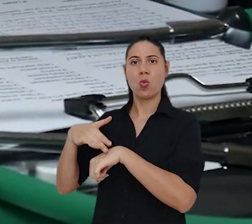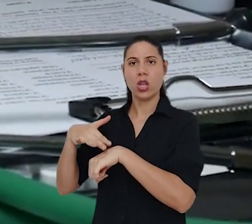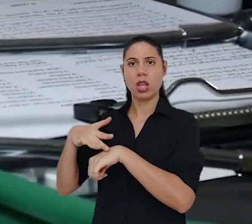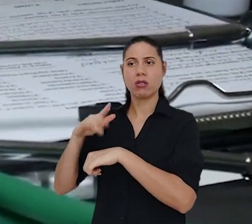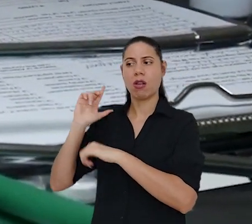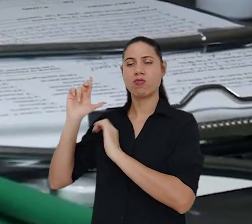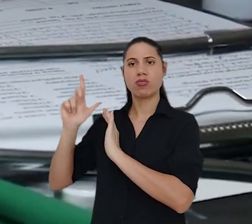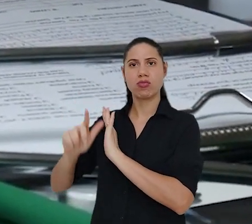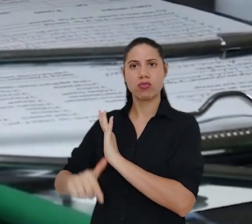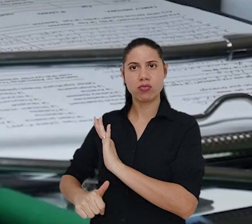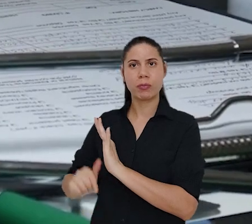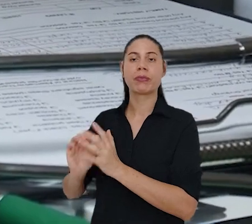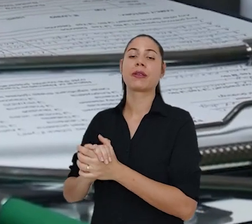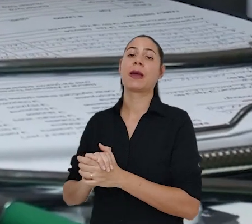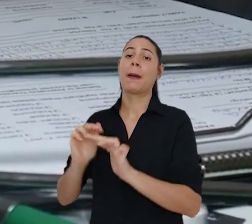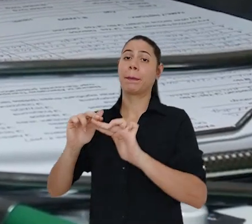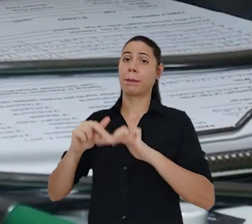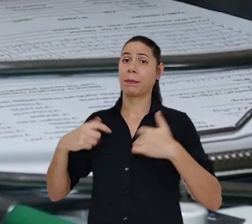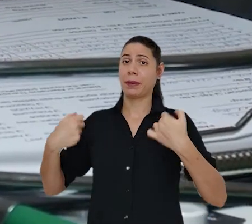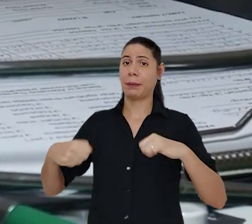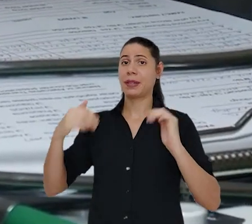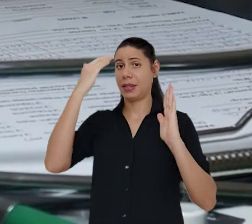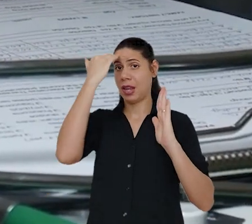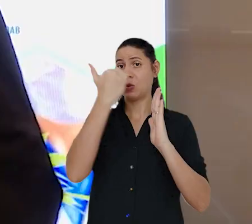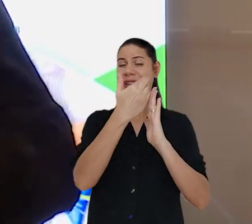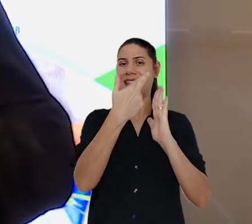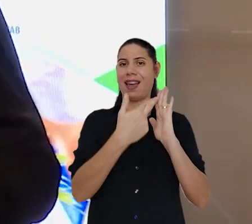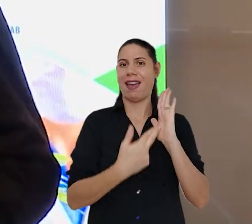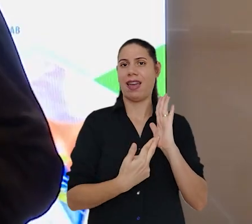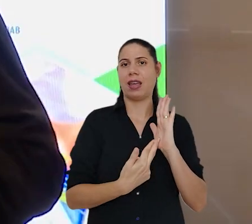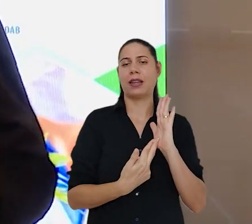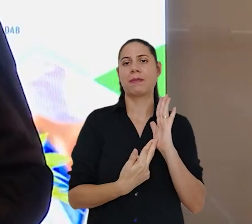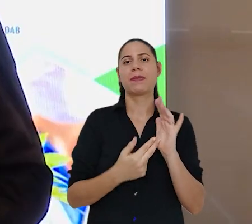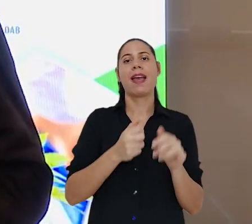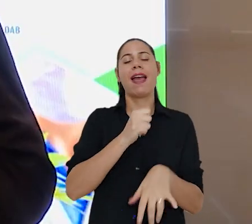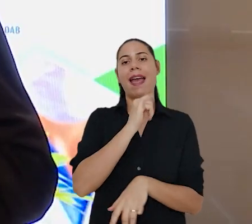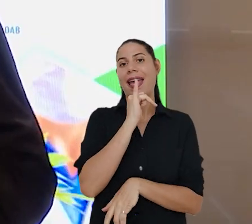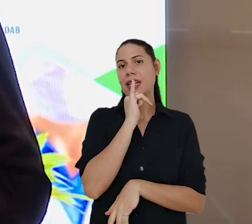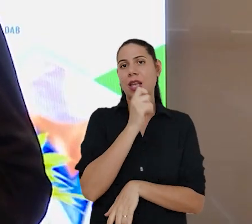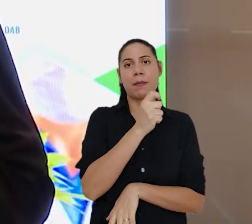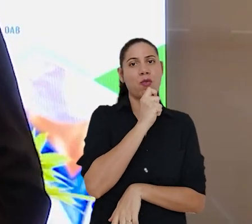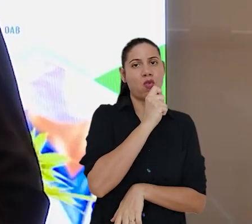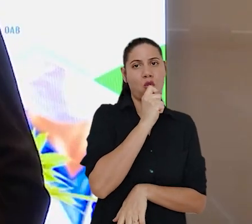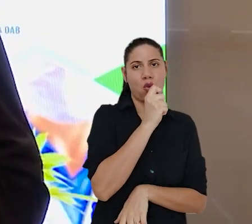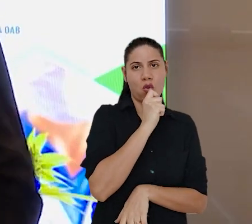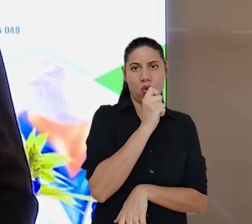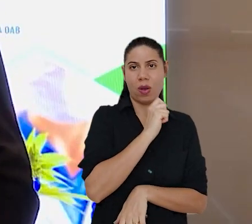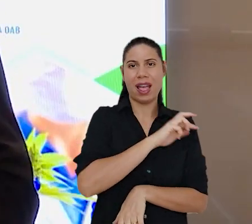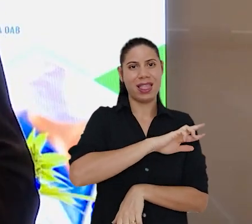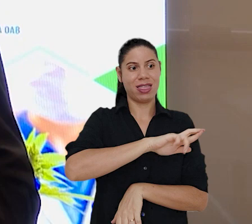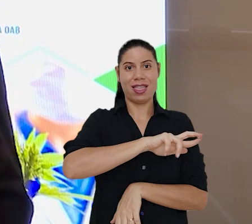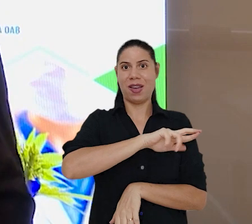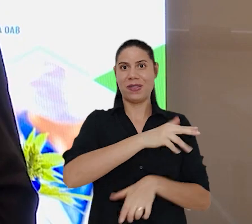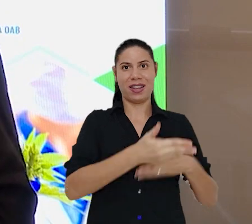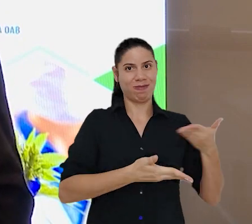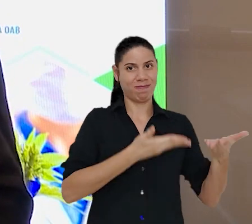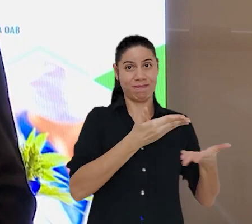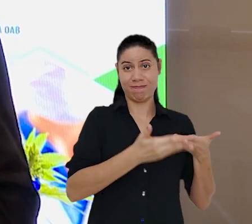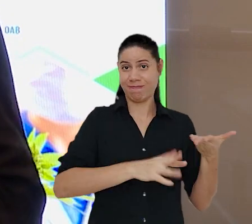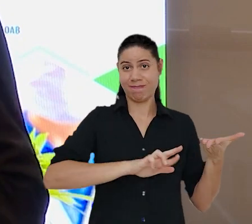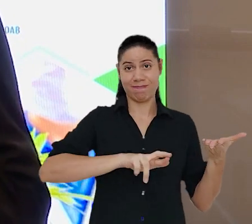pode ser prescrito em conformidade com regras sanitárias. Fumar maconha não é uma forma de tratamento